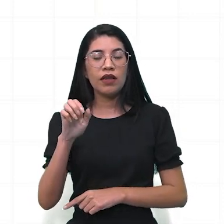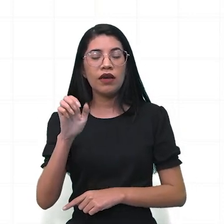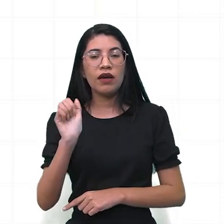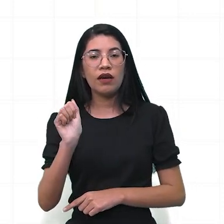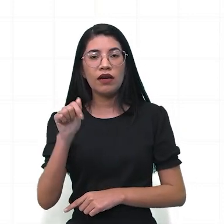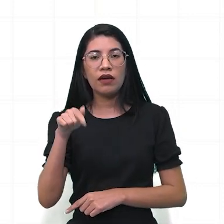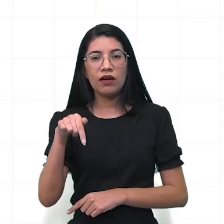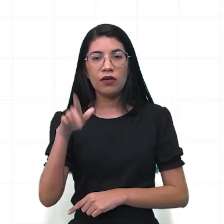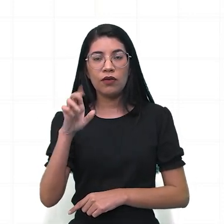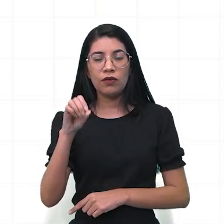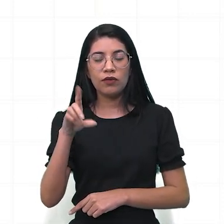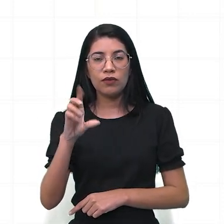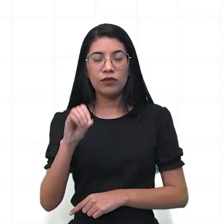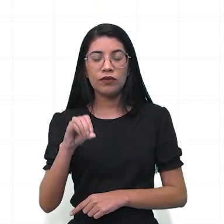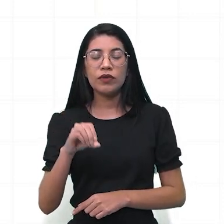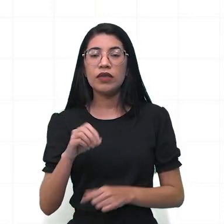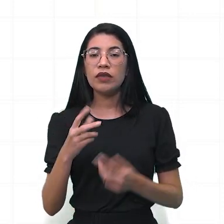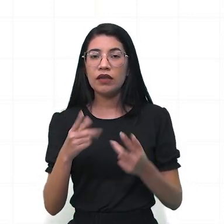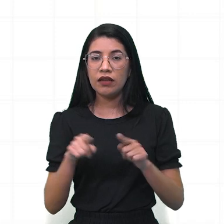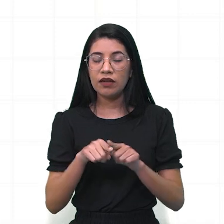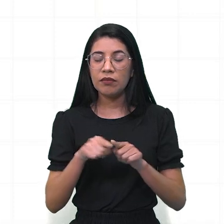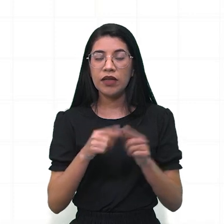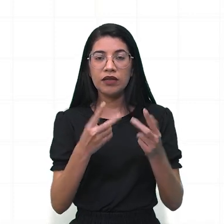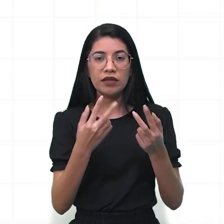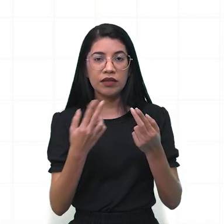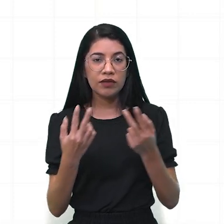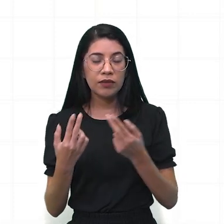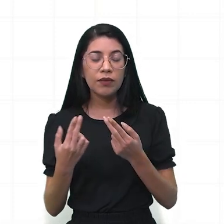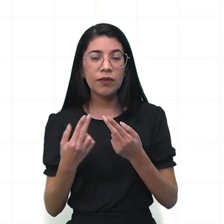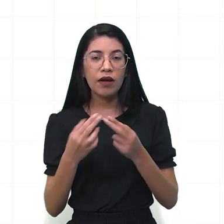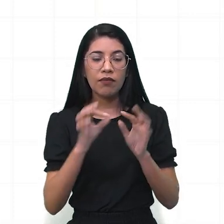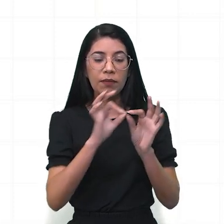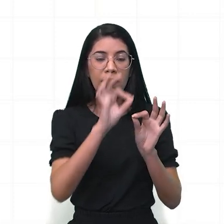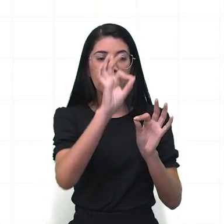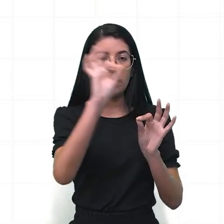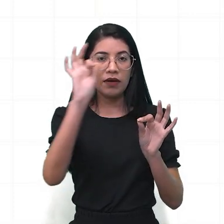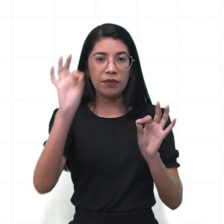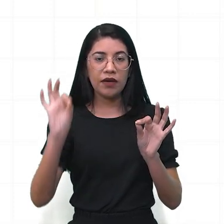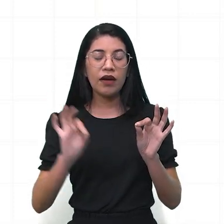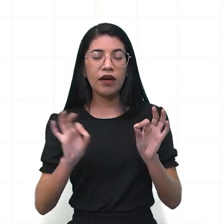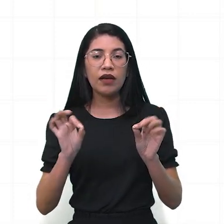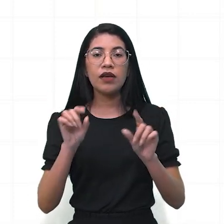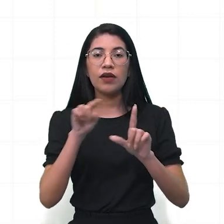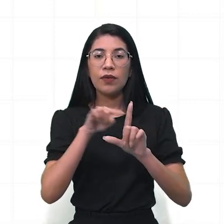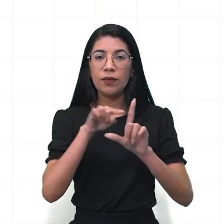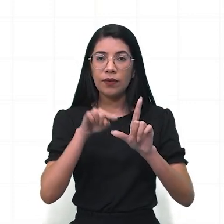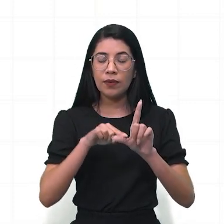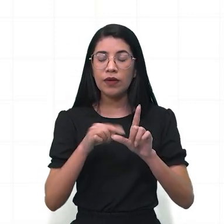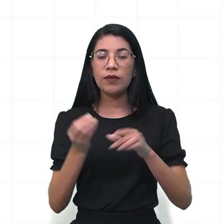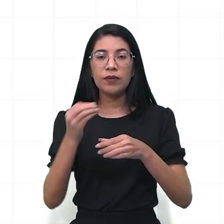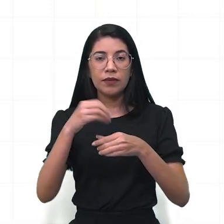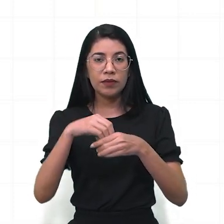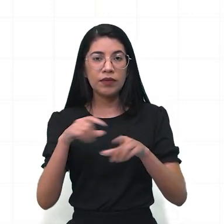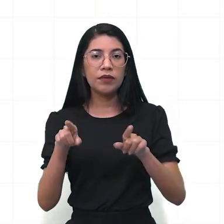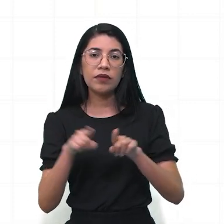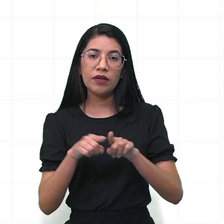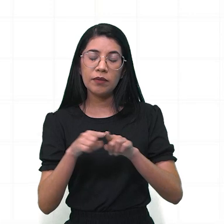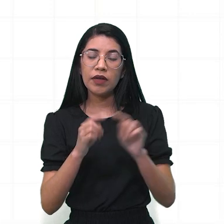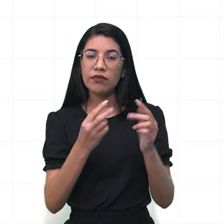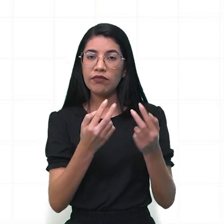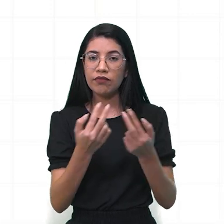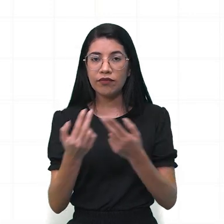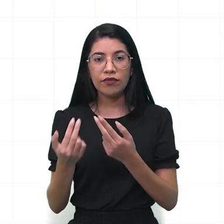são iguais, tá? Tanto os lados quanto os ângulos internos que nós temos